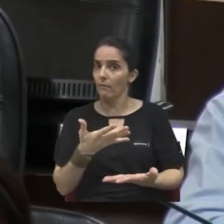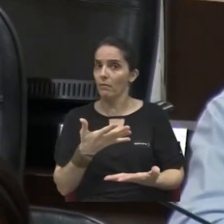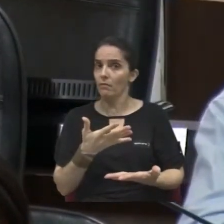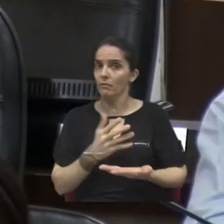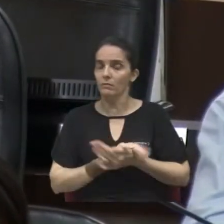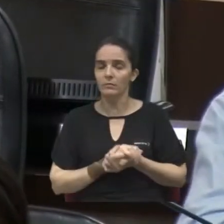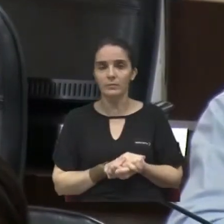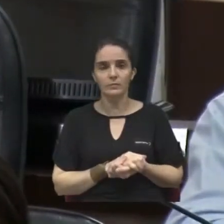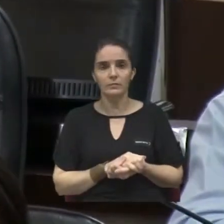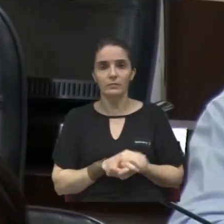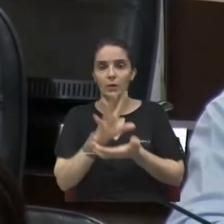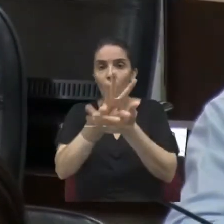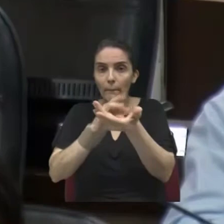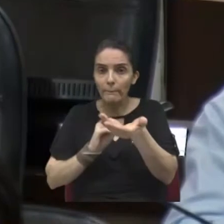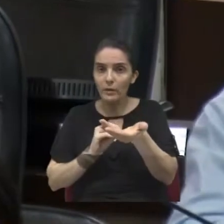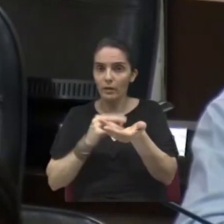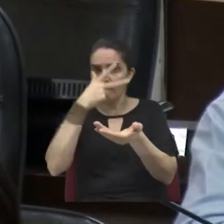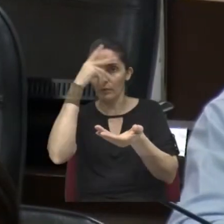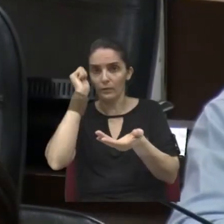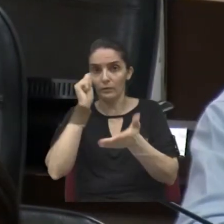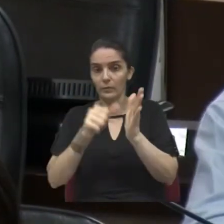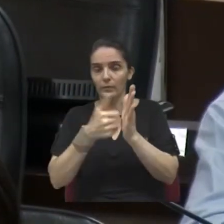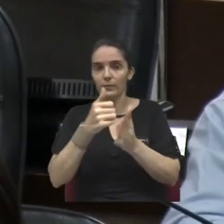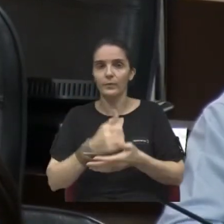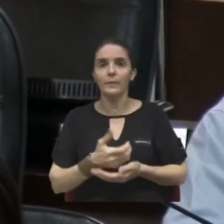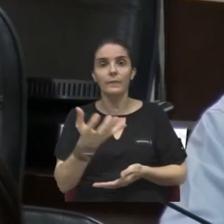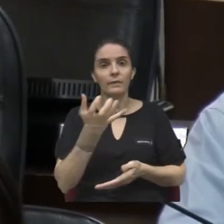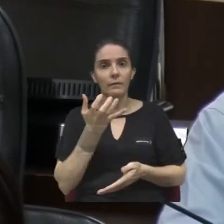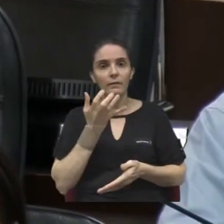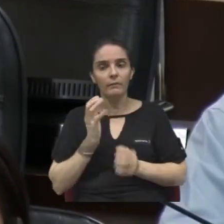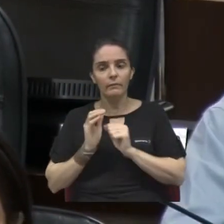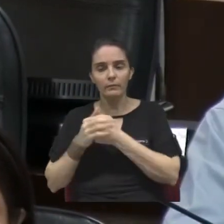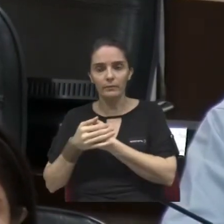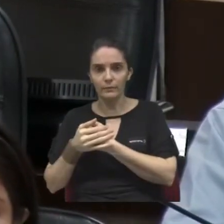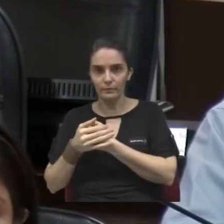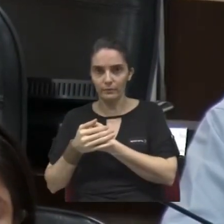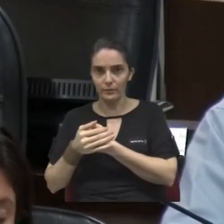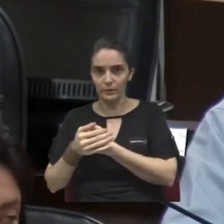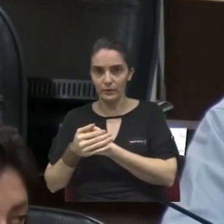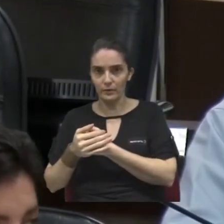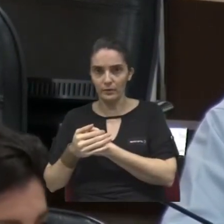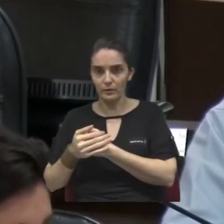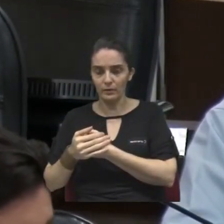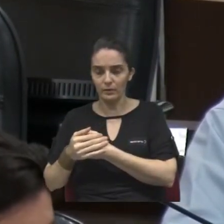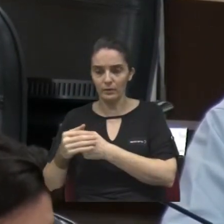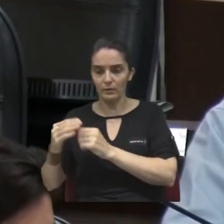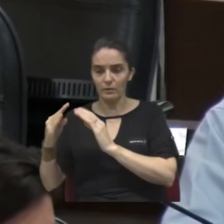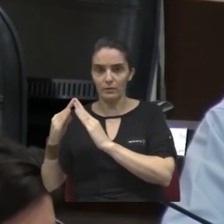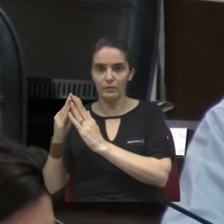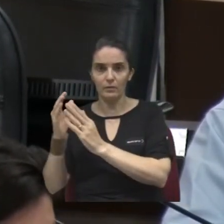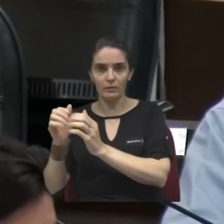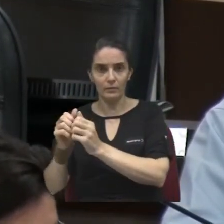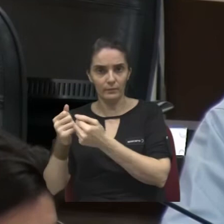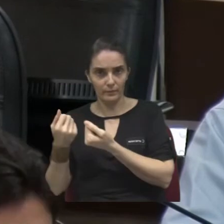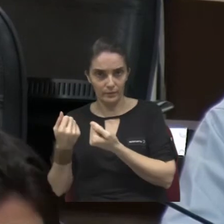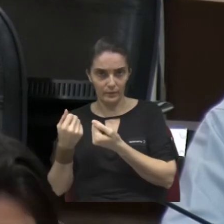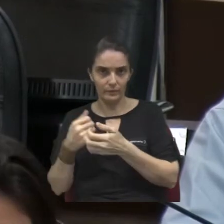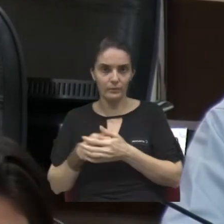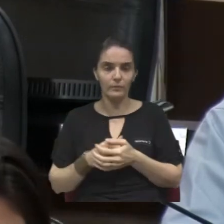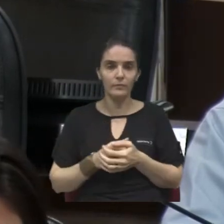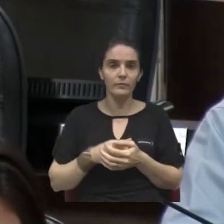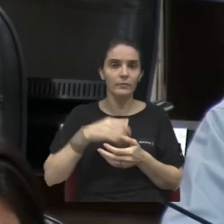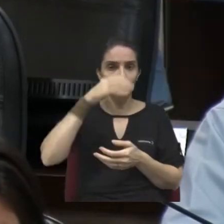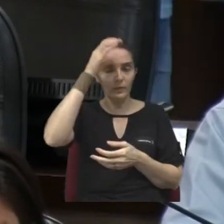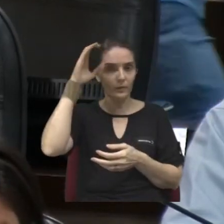eu gostaria de defender um pouco a padaria, né? Trabalhei praticamente 2 mandatos, e a padaria nunca teve